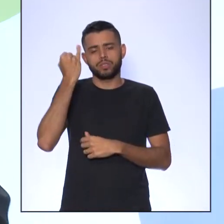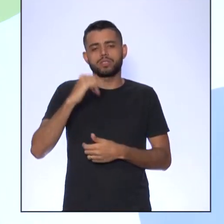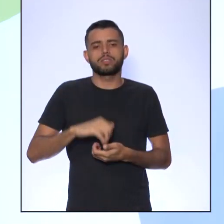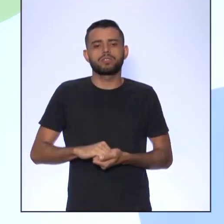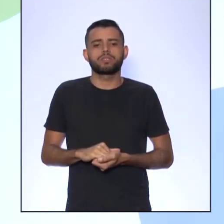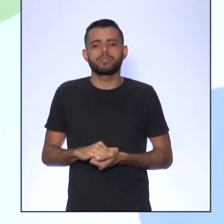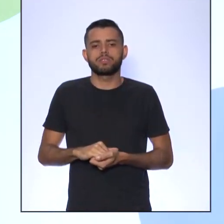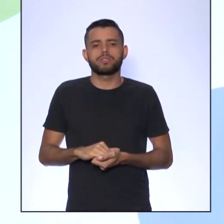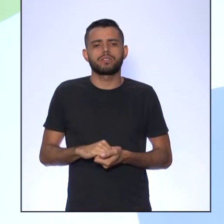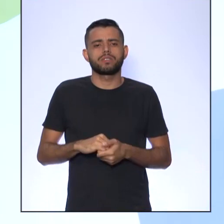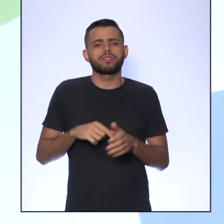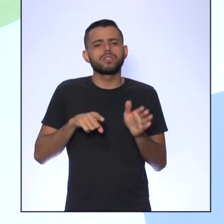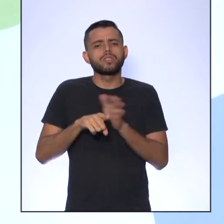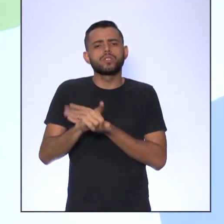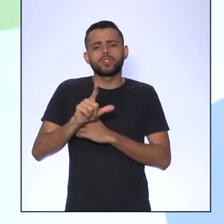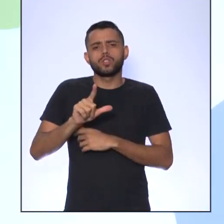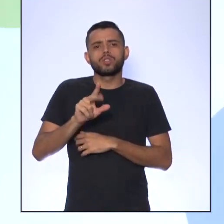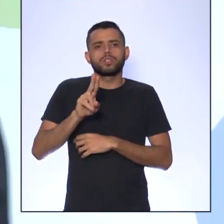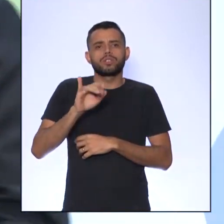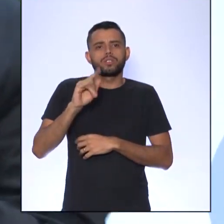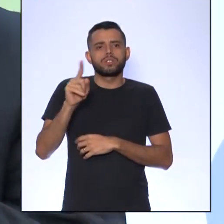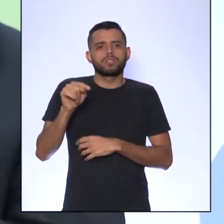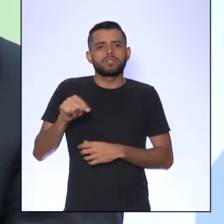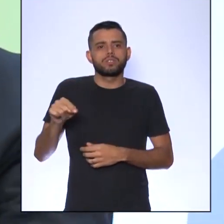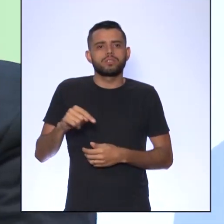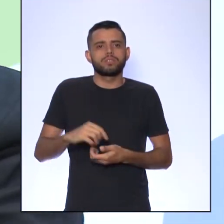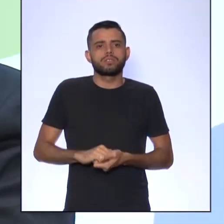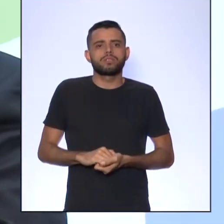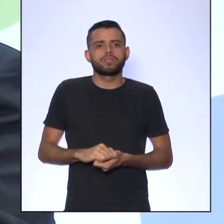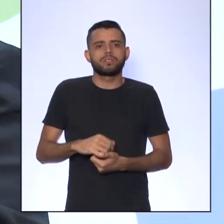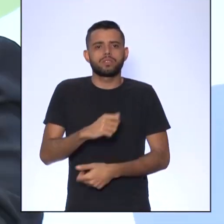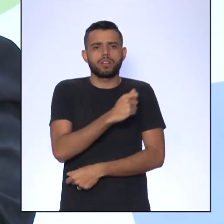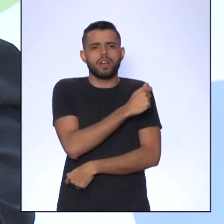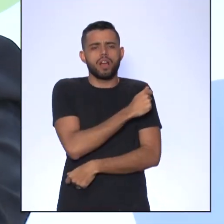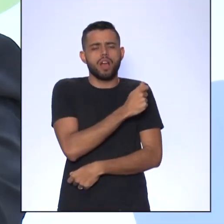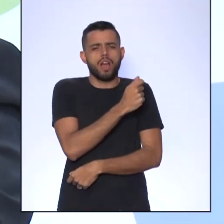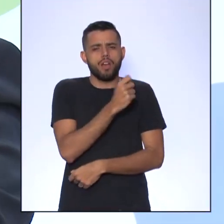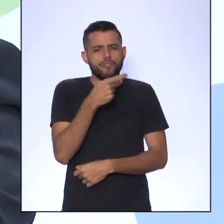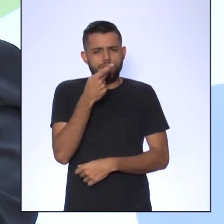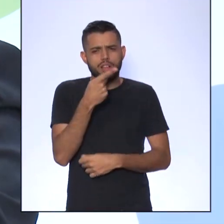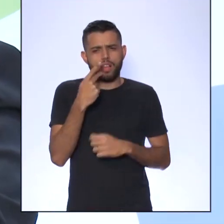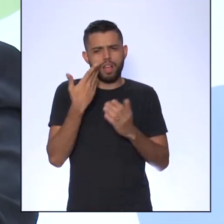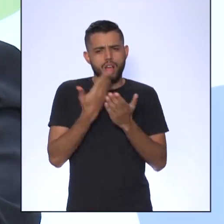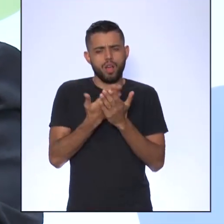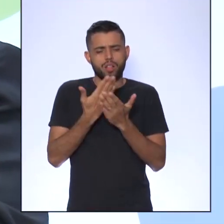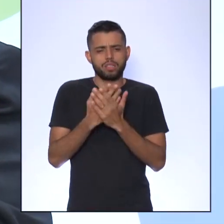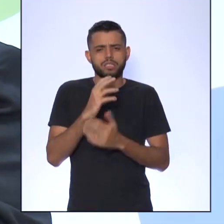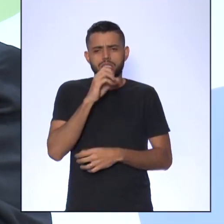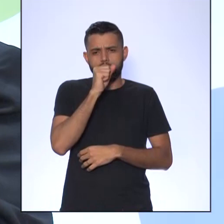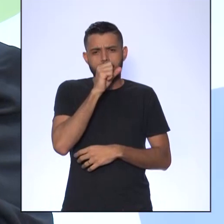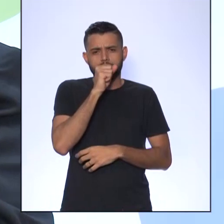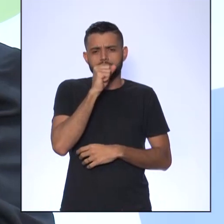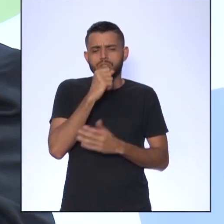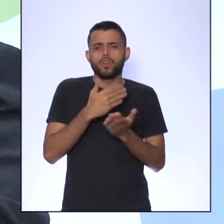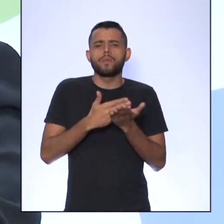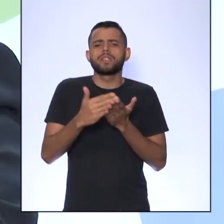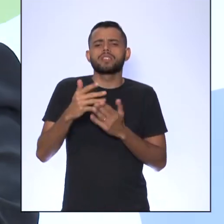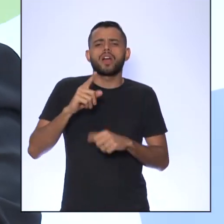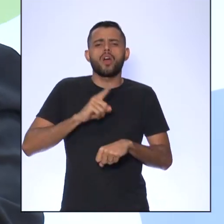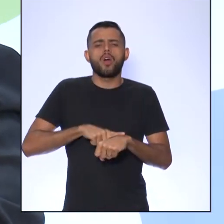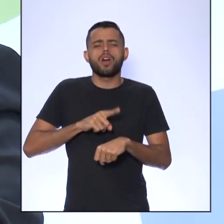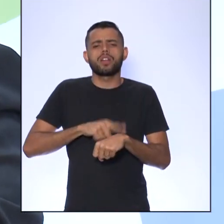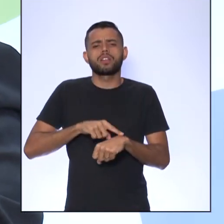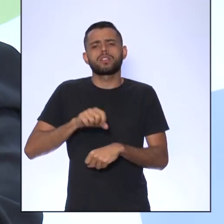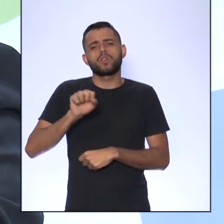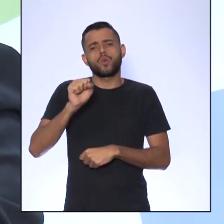também a pergunta do Luiz Felipe. Vou já falar sobre a aula de sábado, mas Luiz Felipe, a aula de sábado começará às 8h30